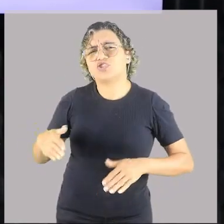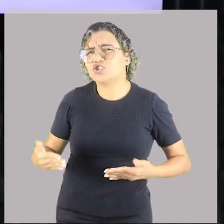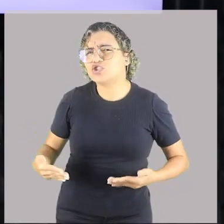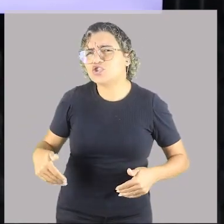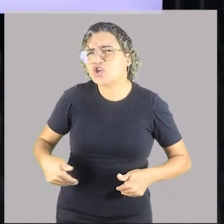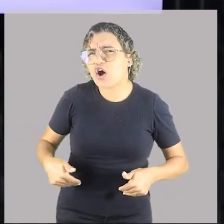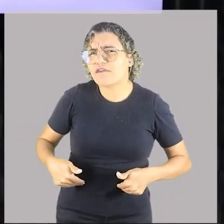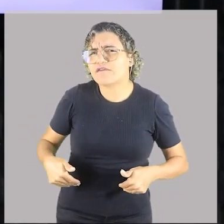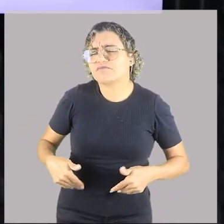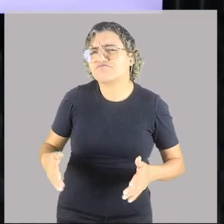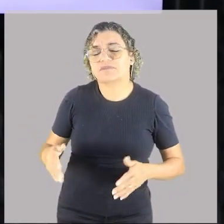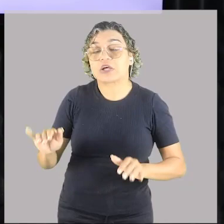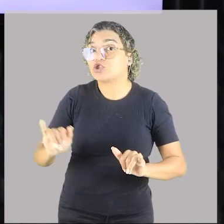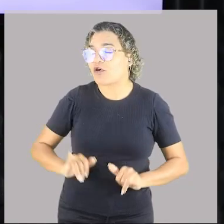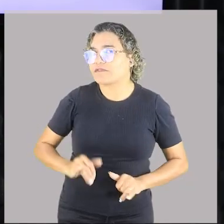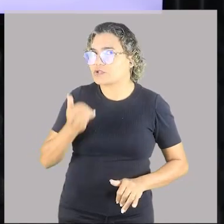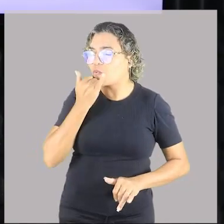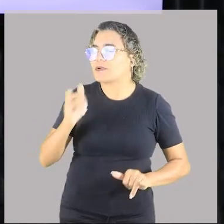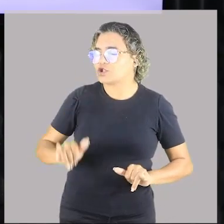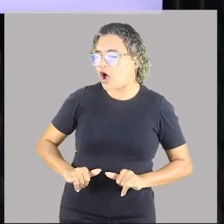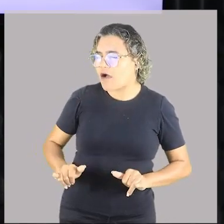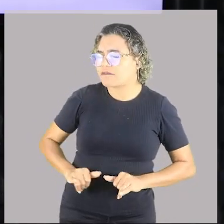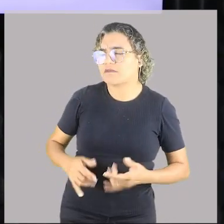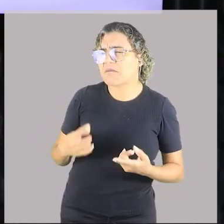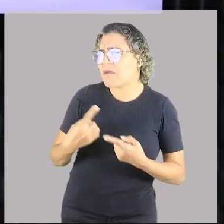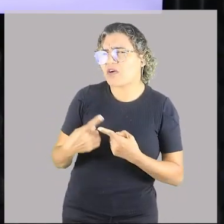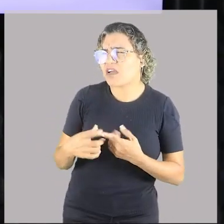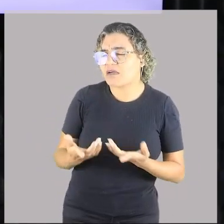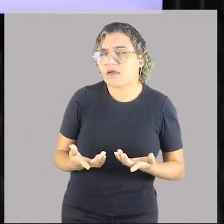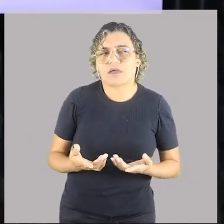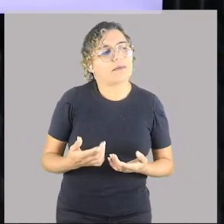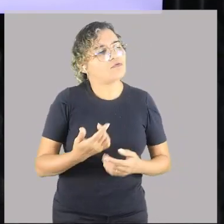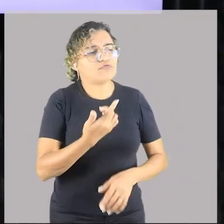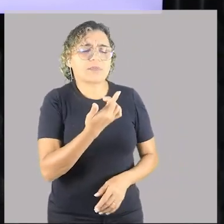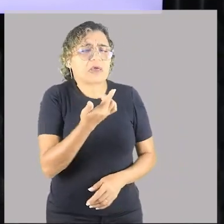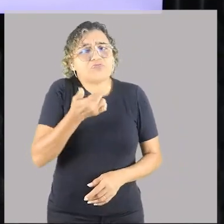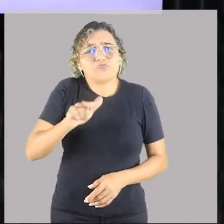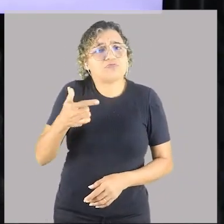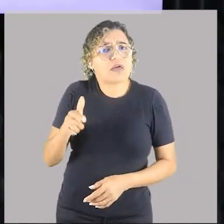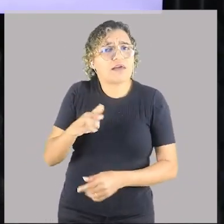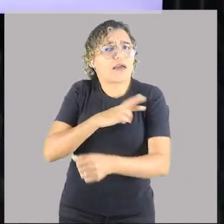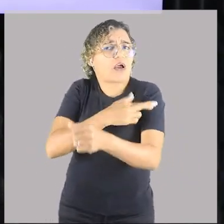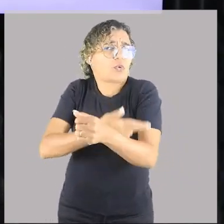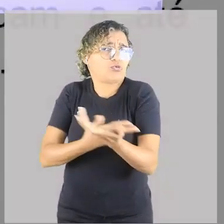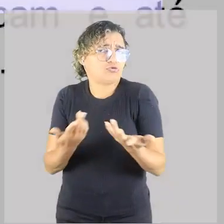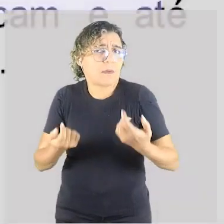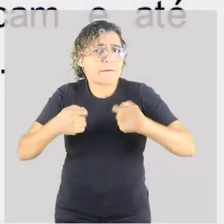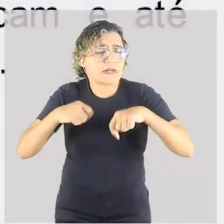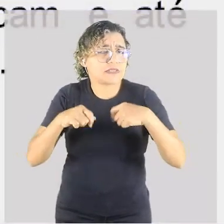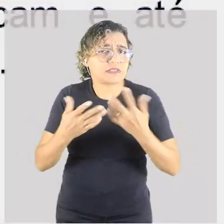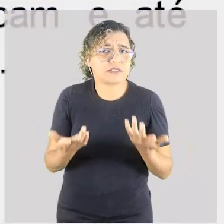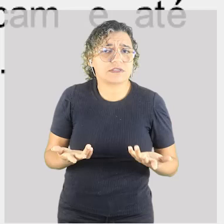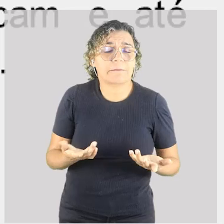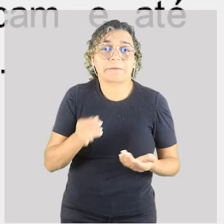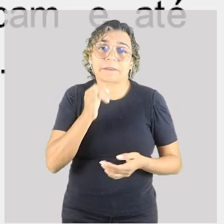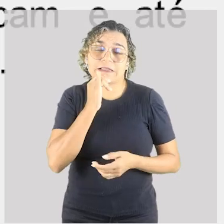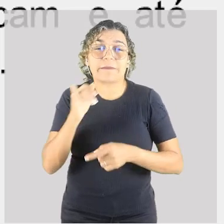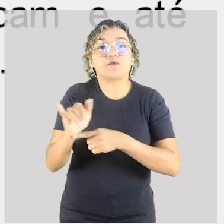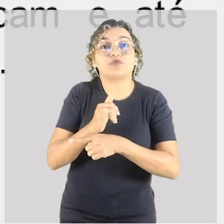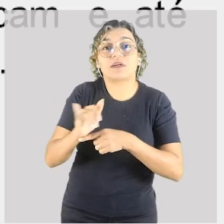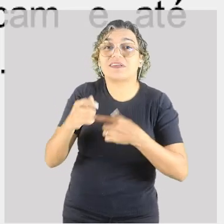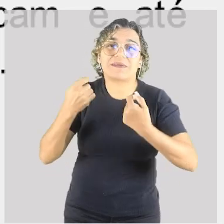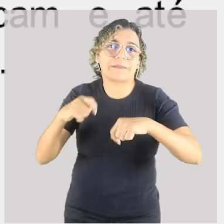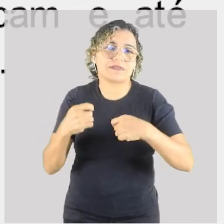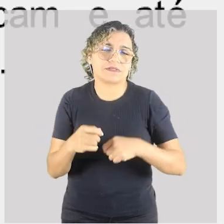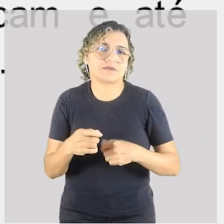possuem recursos. Há uma necessidade desses recursos, ok? Abandonar os combustíveis o